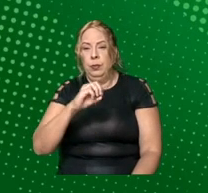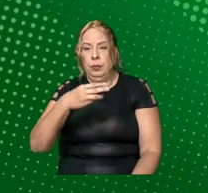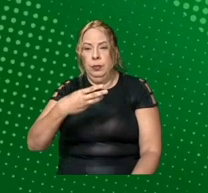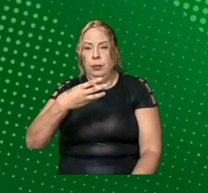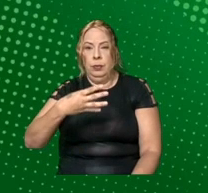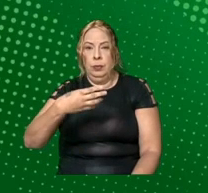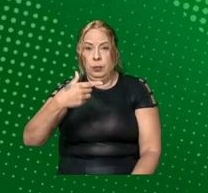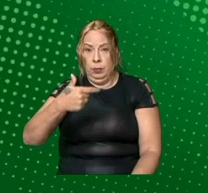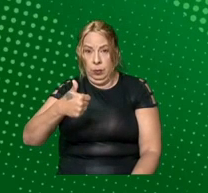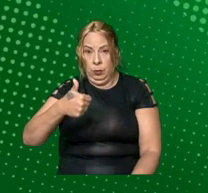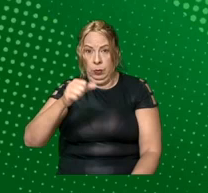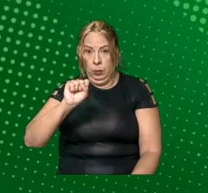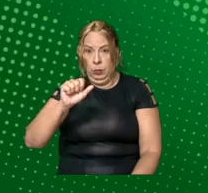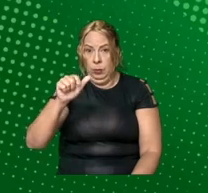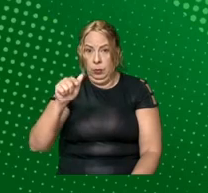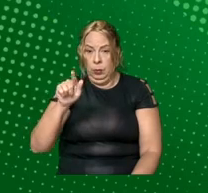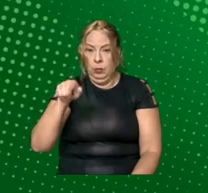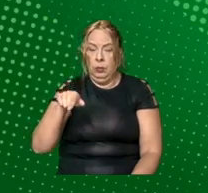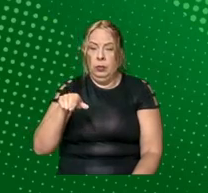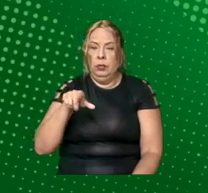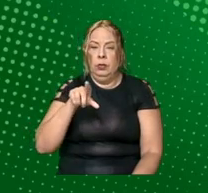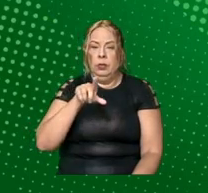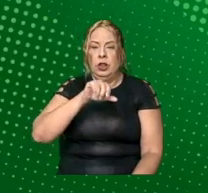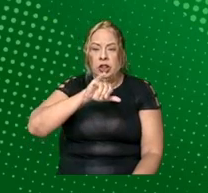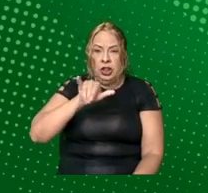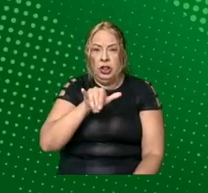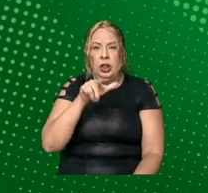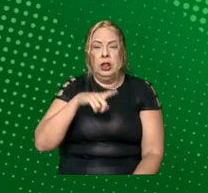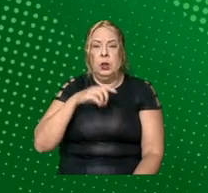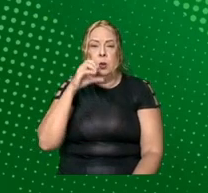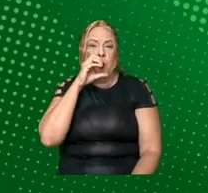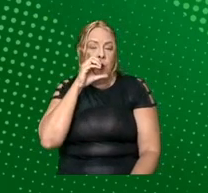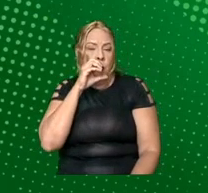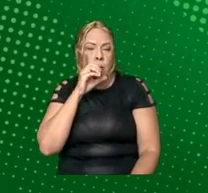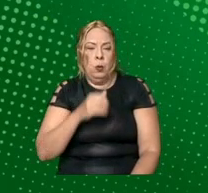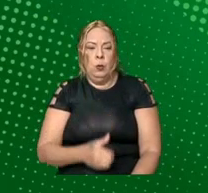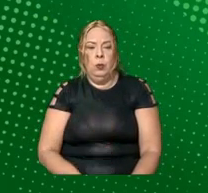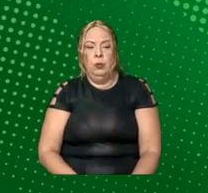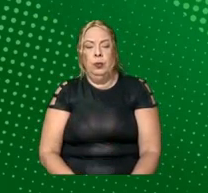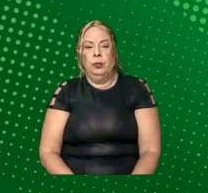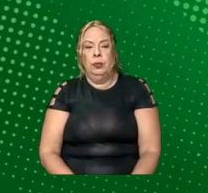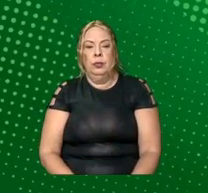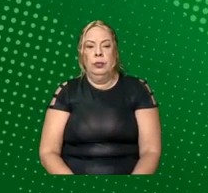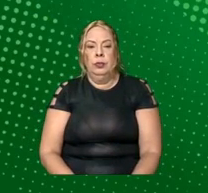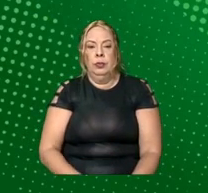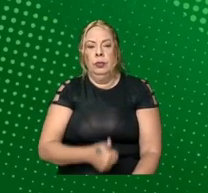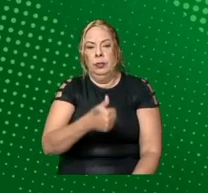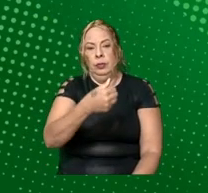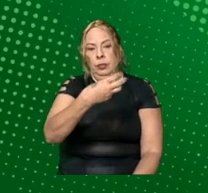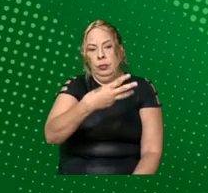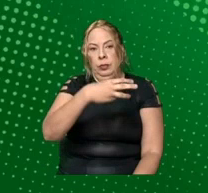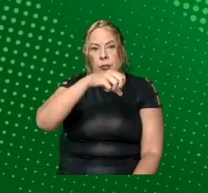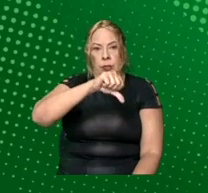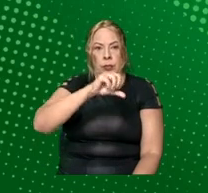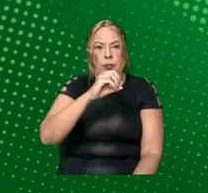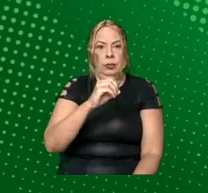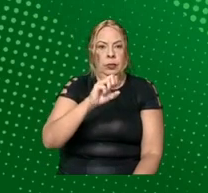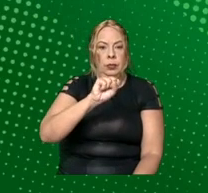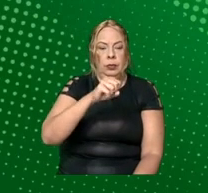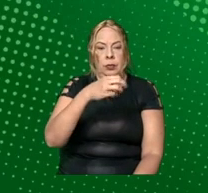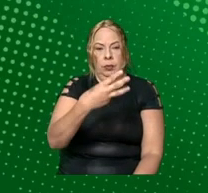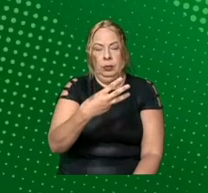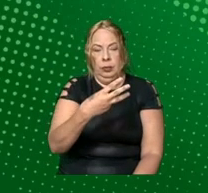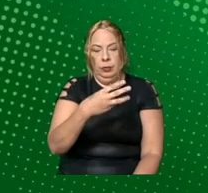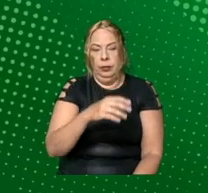034187, Dona G de Socorro, Benezinho, Pé Quente, Regional Socorro 1. Número é 139086,